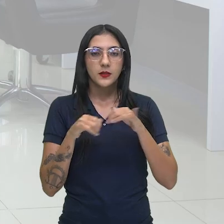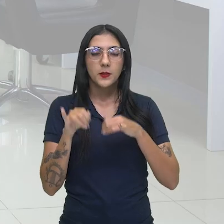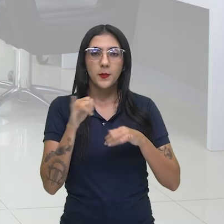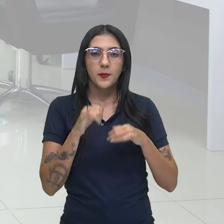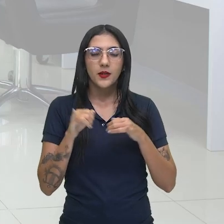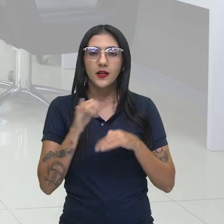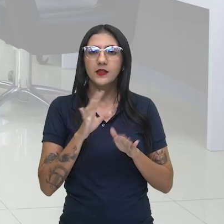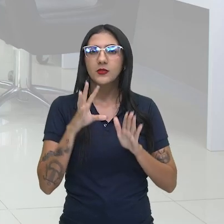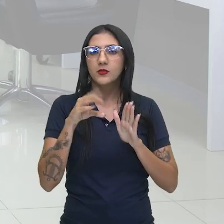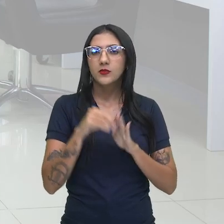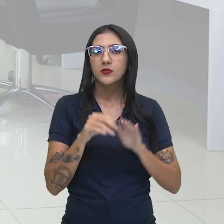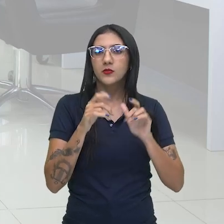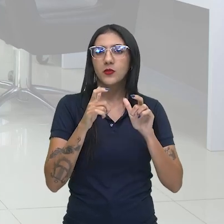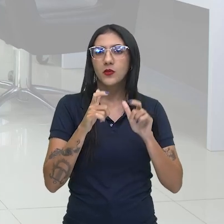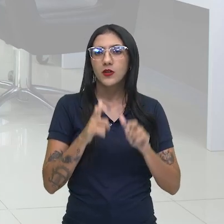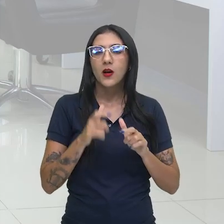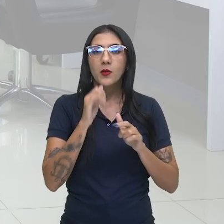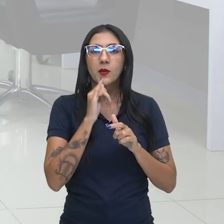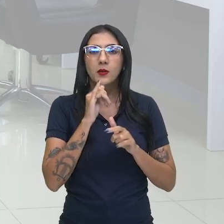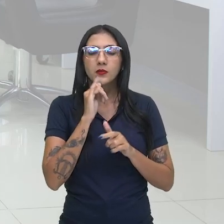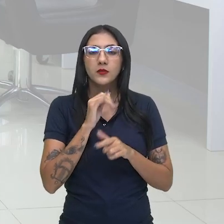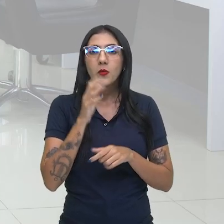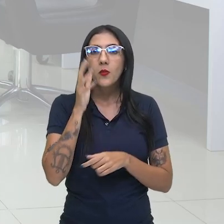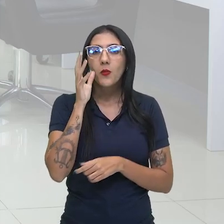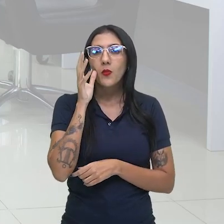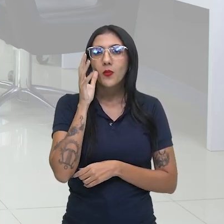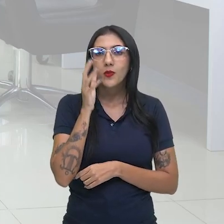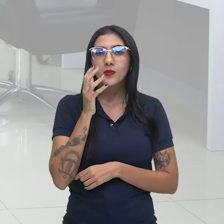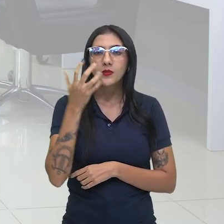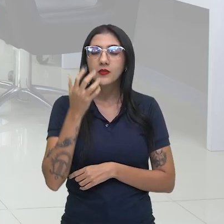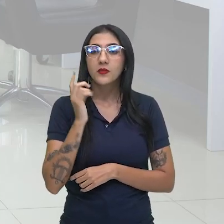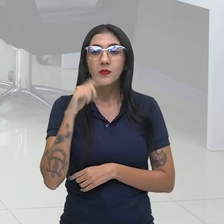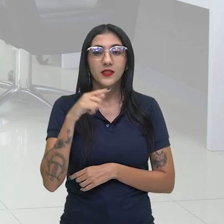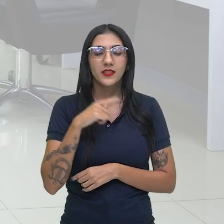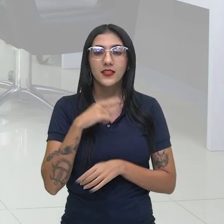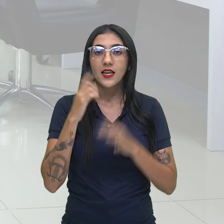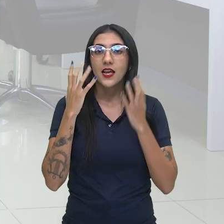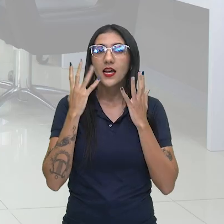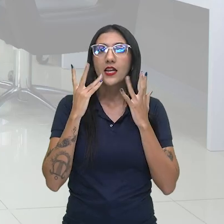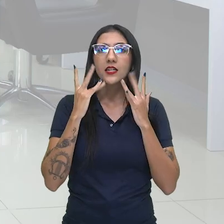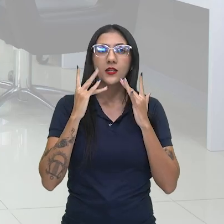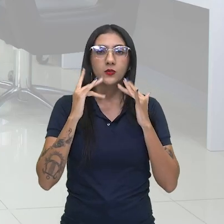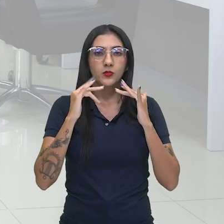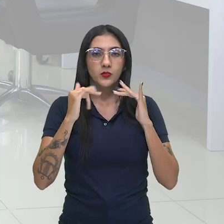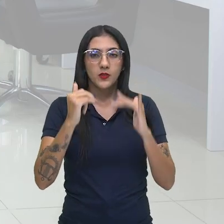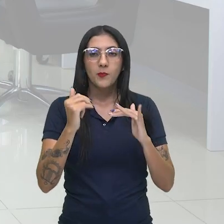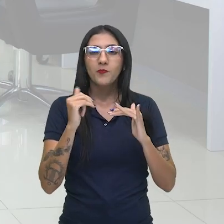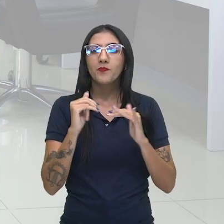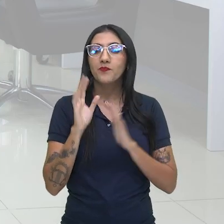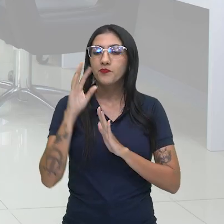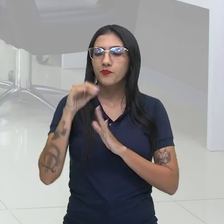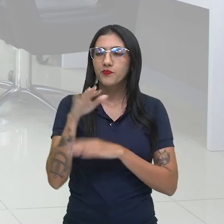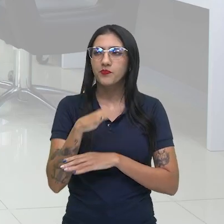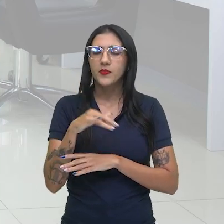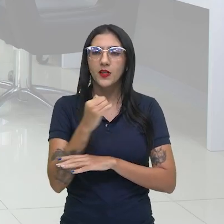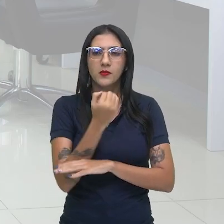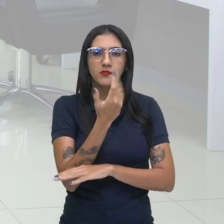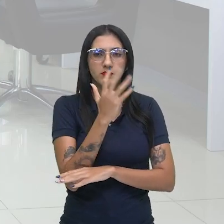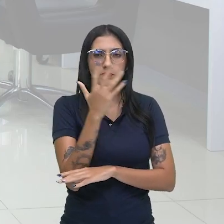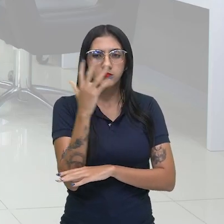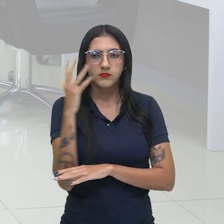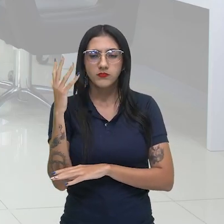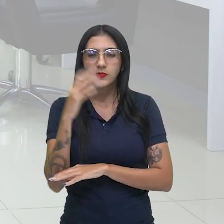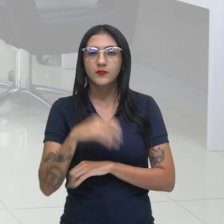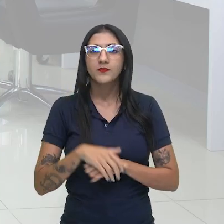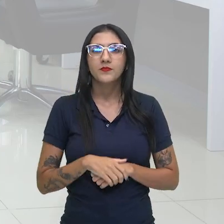em um fenômeno, ele é natural, ele ocorre na natureza, e